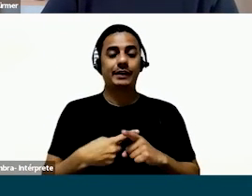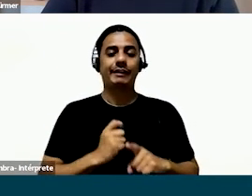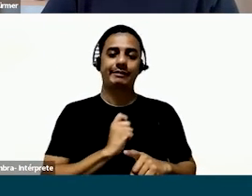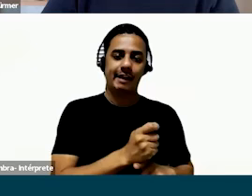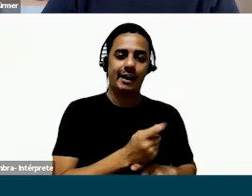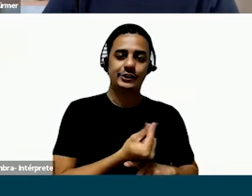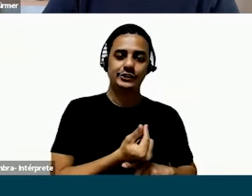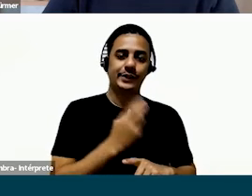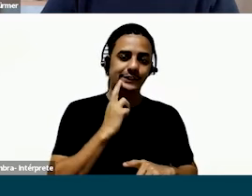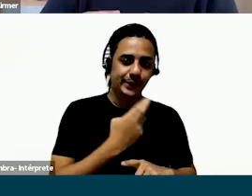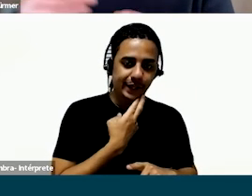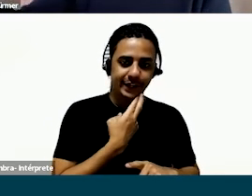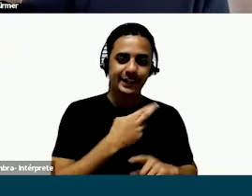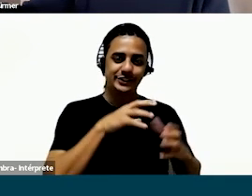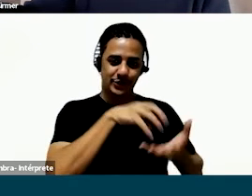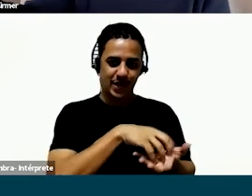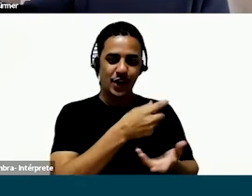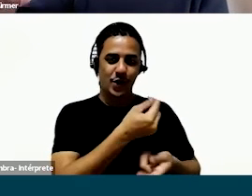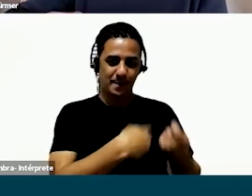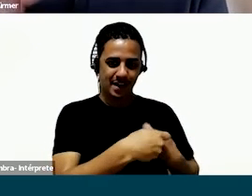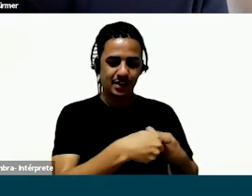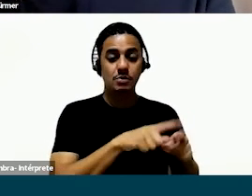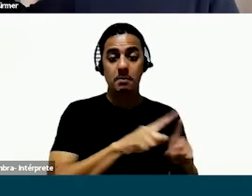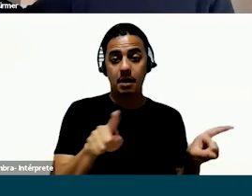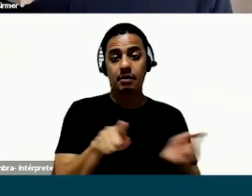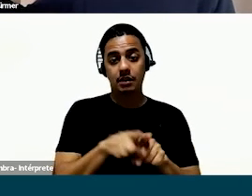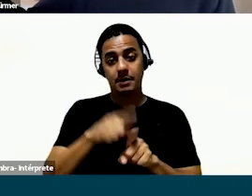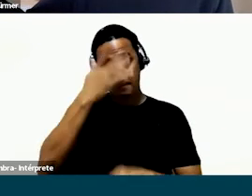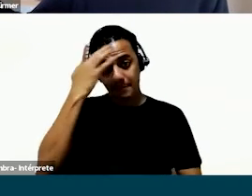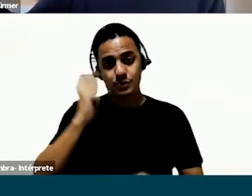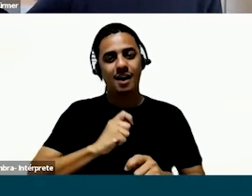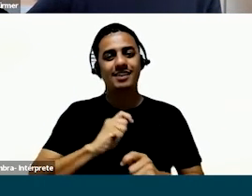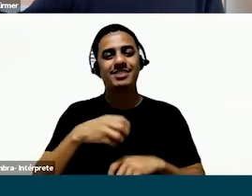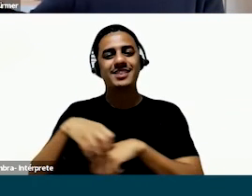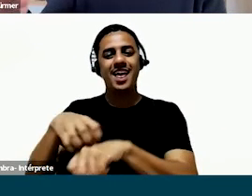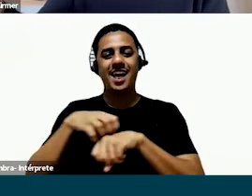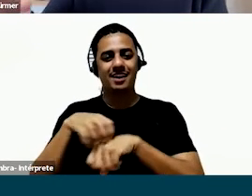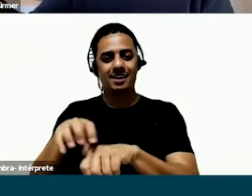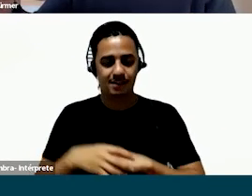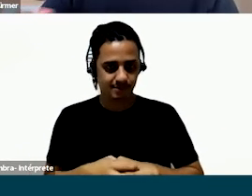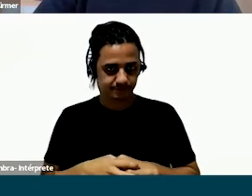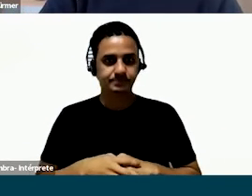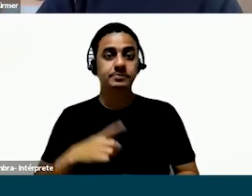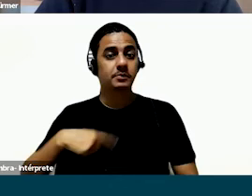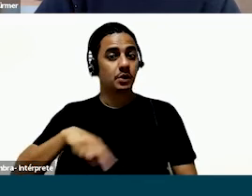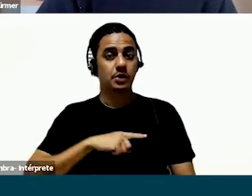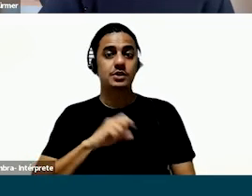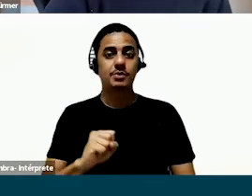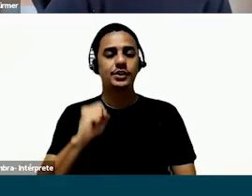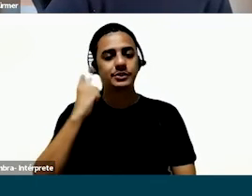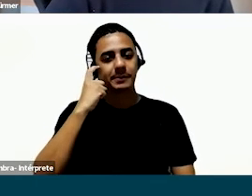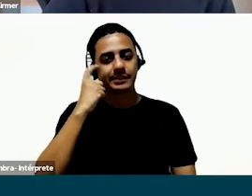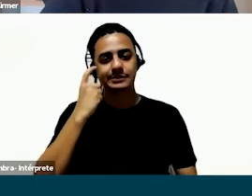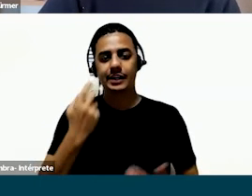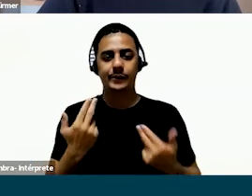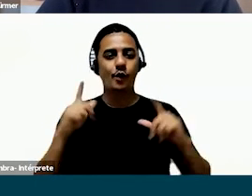girar, porque está dando dinheiro para o restaurante ou para o estabelecimento comercial, se não for um restaurante, e para o entregador que está fazendo a entrega.